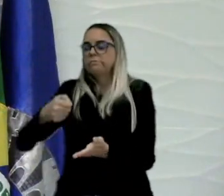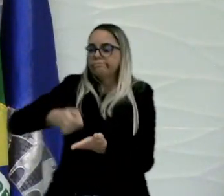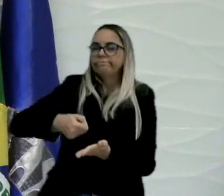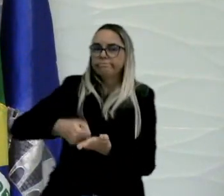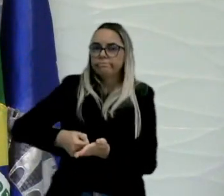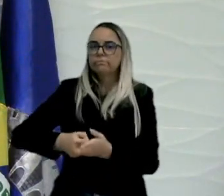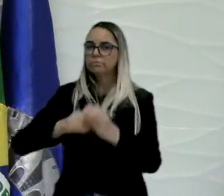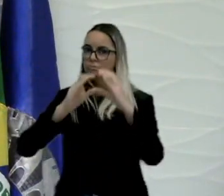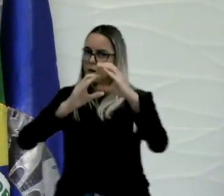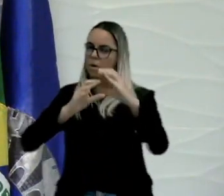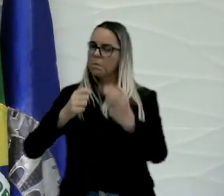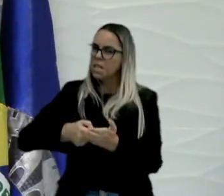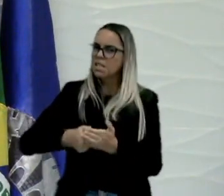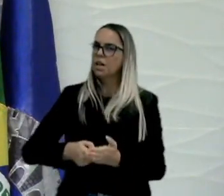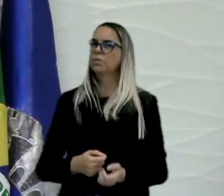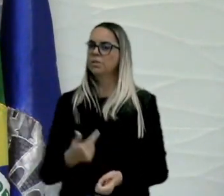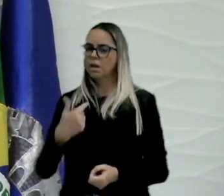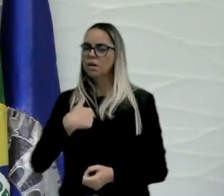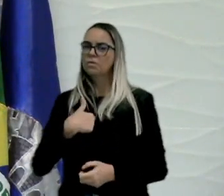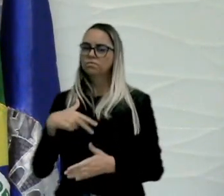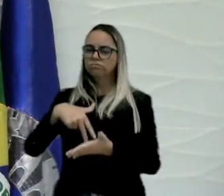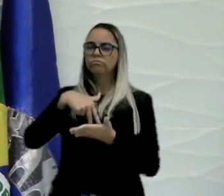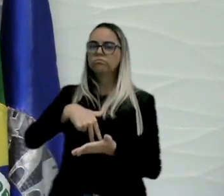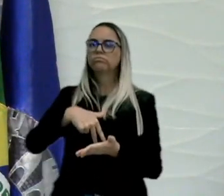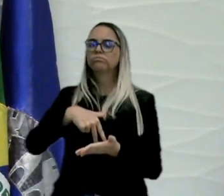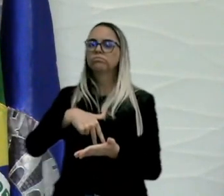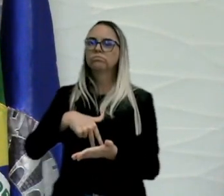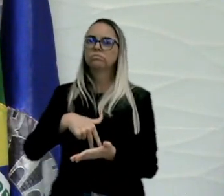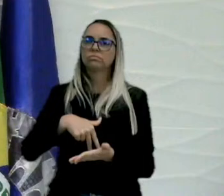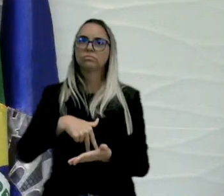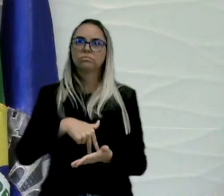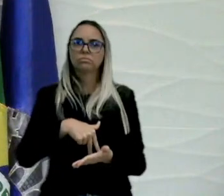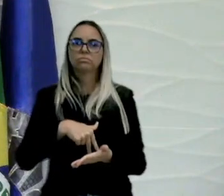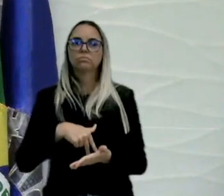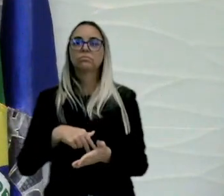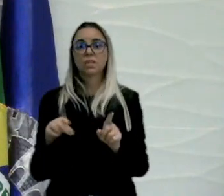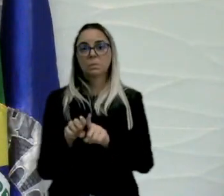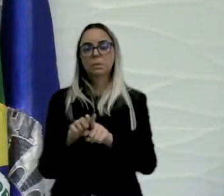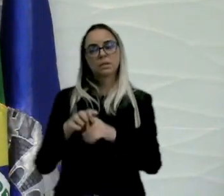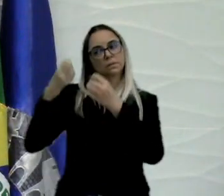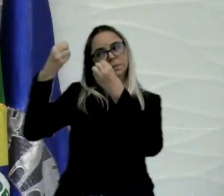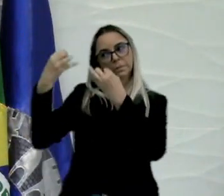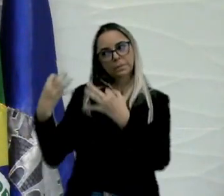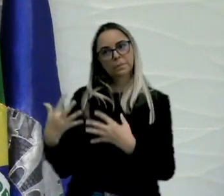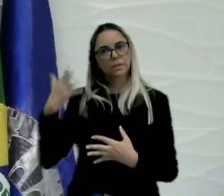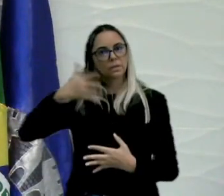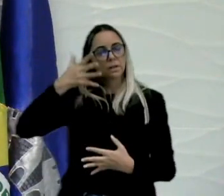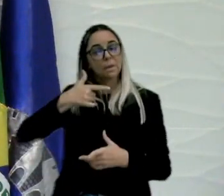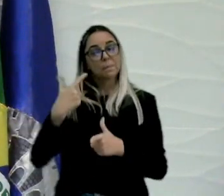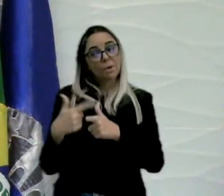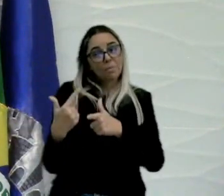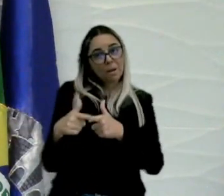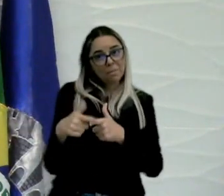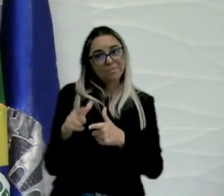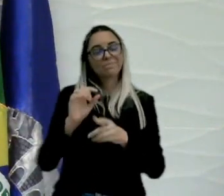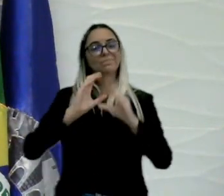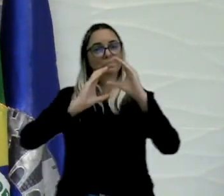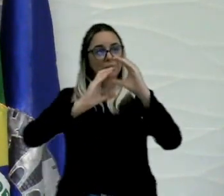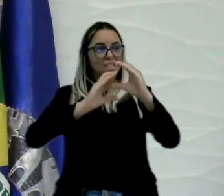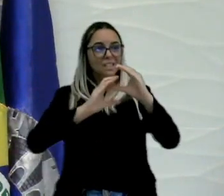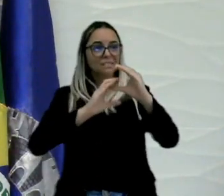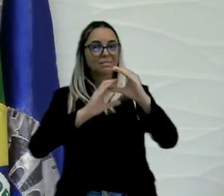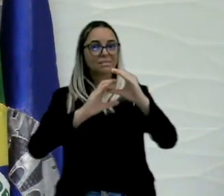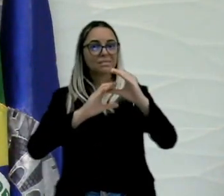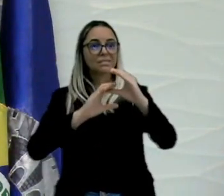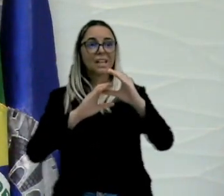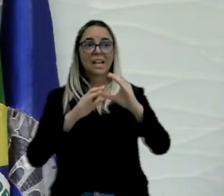obrigação eu venho aqui sempre fazendo e a seguinte fala de que esse problema da Compesa ele não é